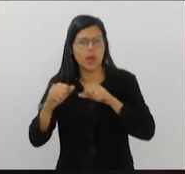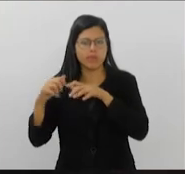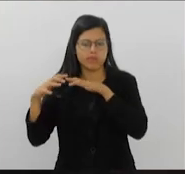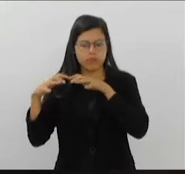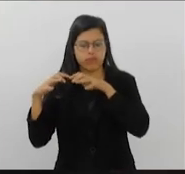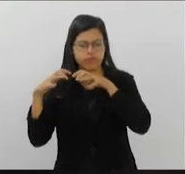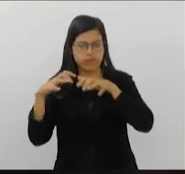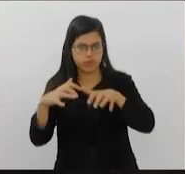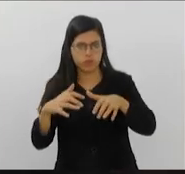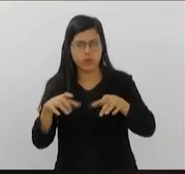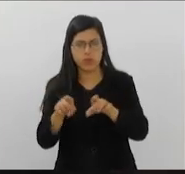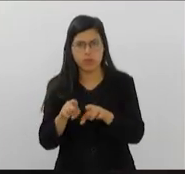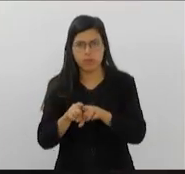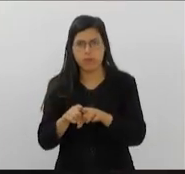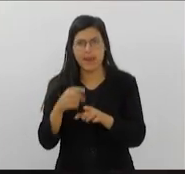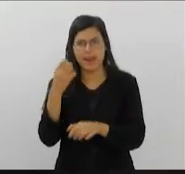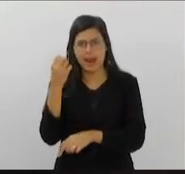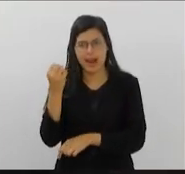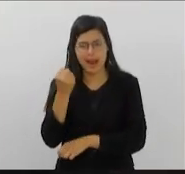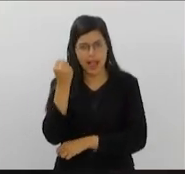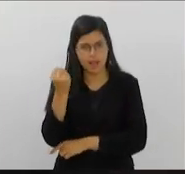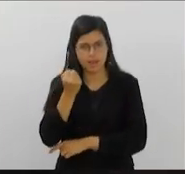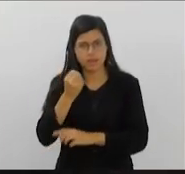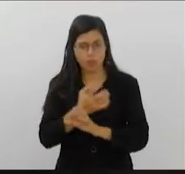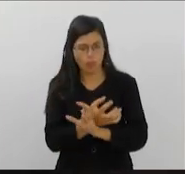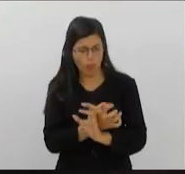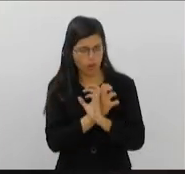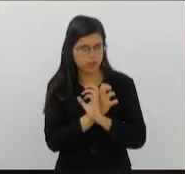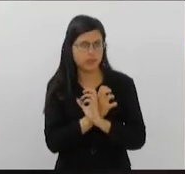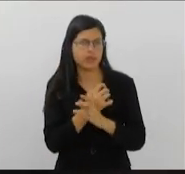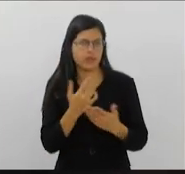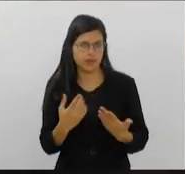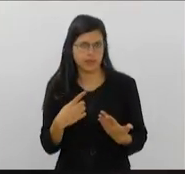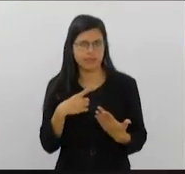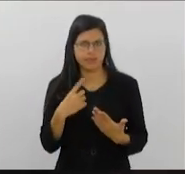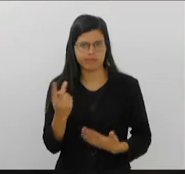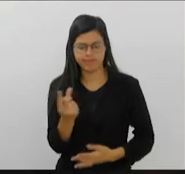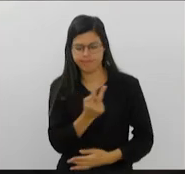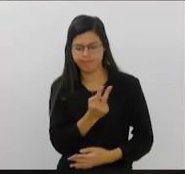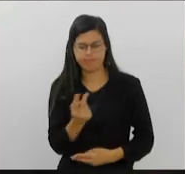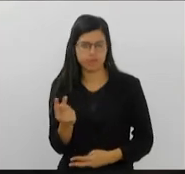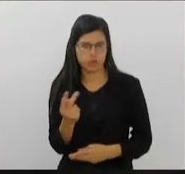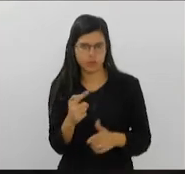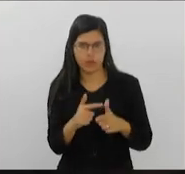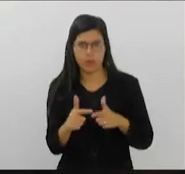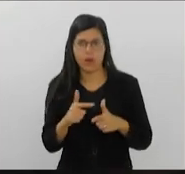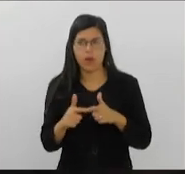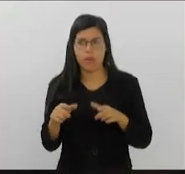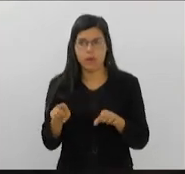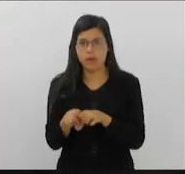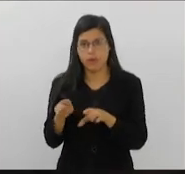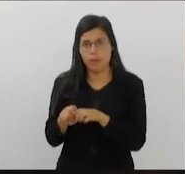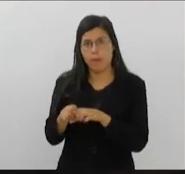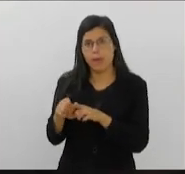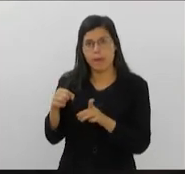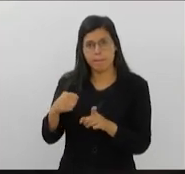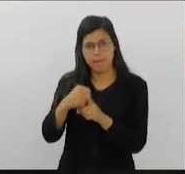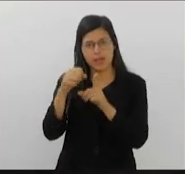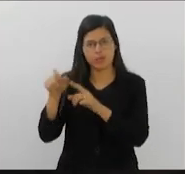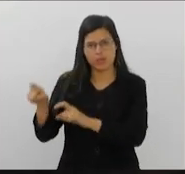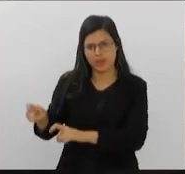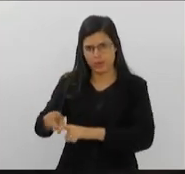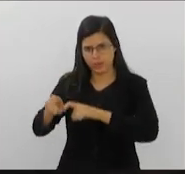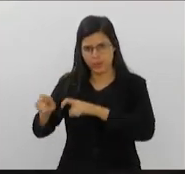agrava as secas, as inundações, o nosso estado sofre com esses dois extremos. afeta a agricultura, porque o agricultor